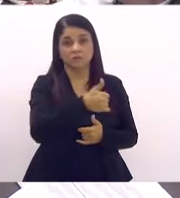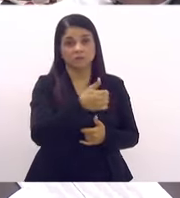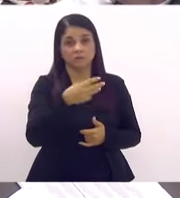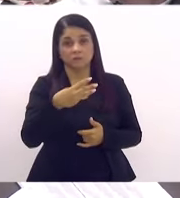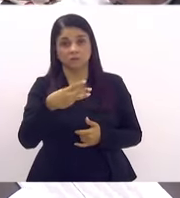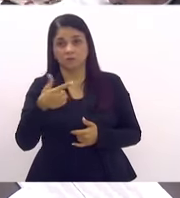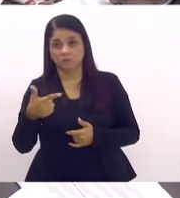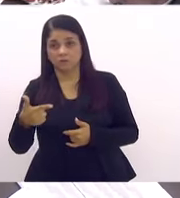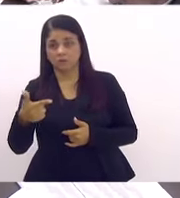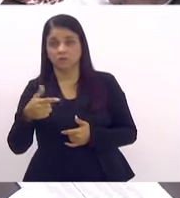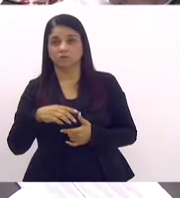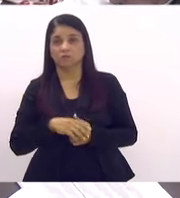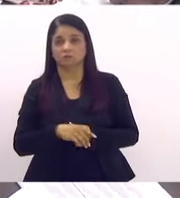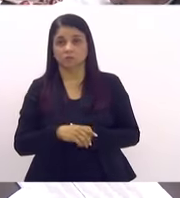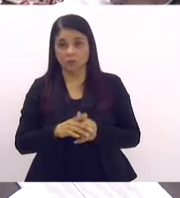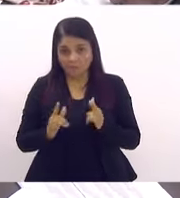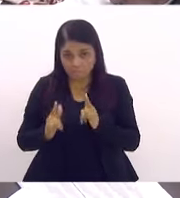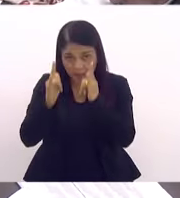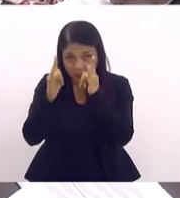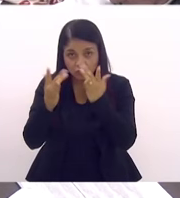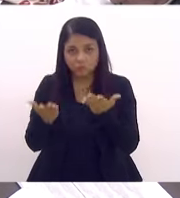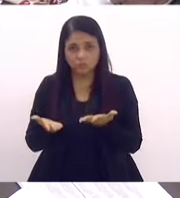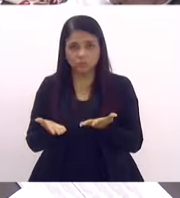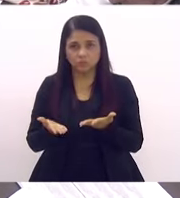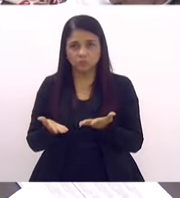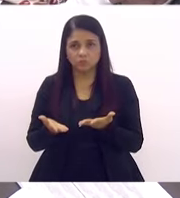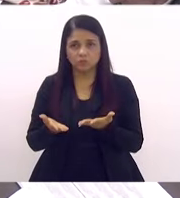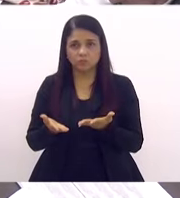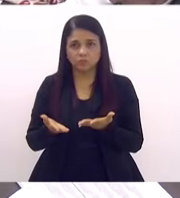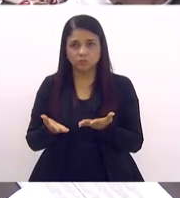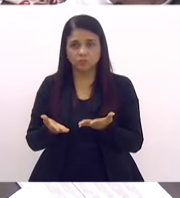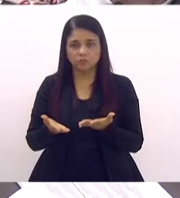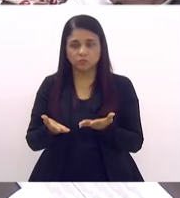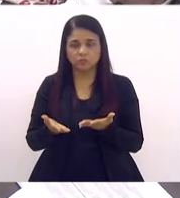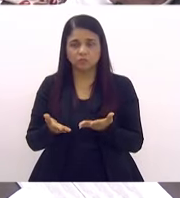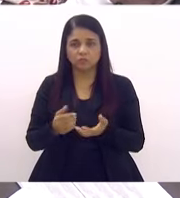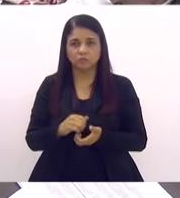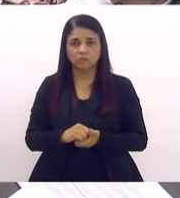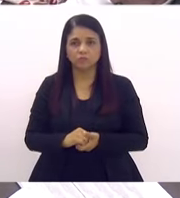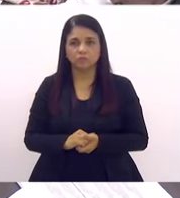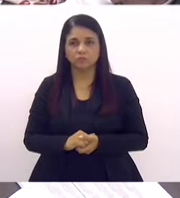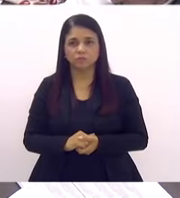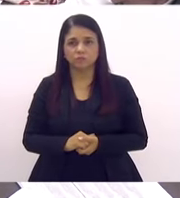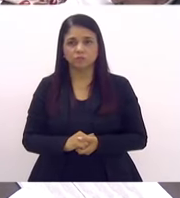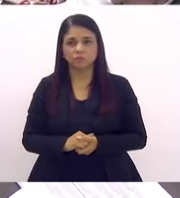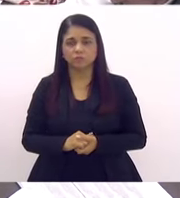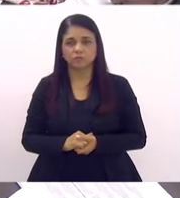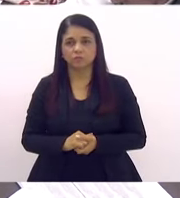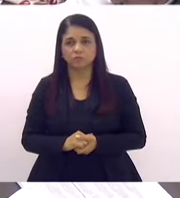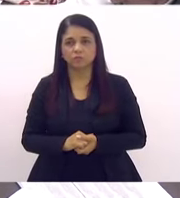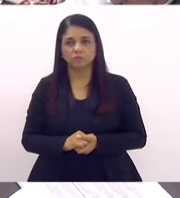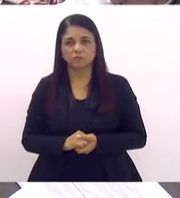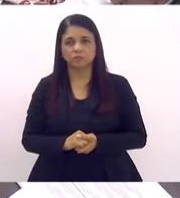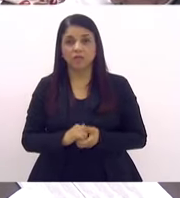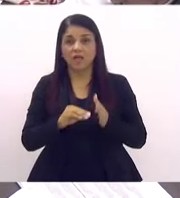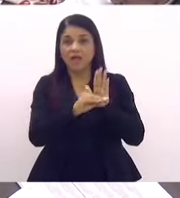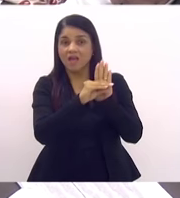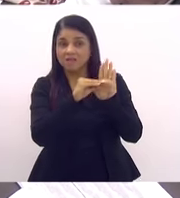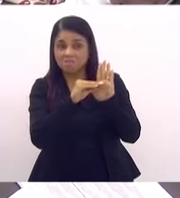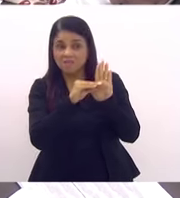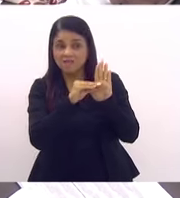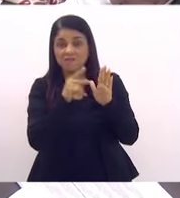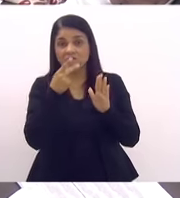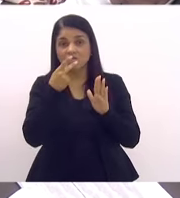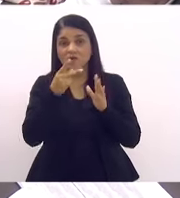132. Não é o prédio? Do Estado de Janeiro, Centro Espírita, acabou sete flechas. Mas a emenda só diz que o